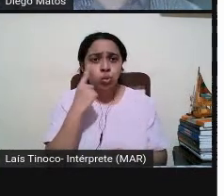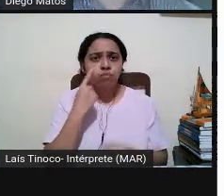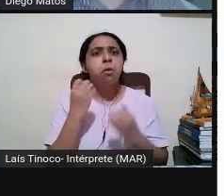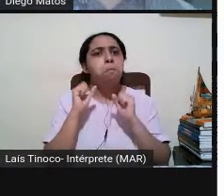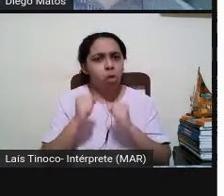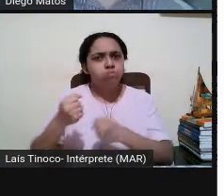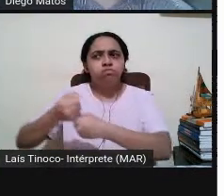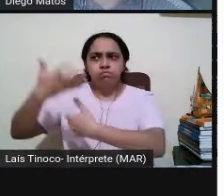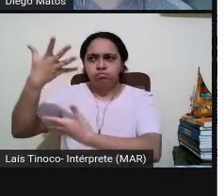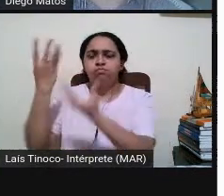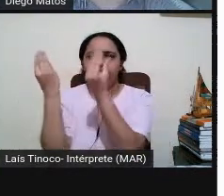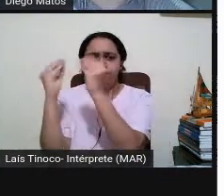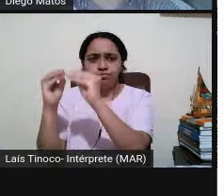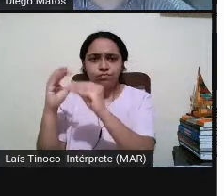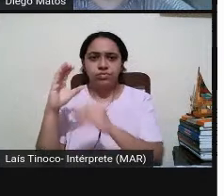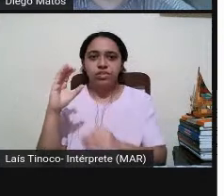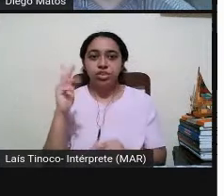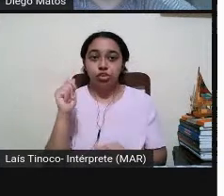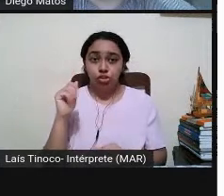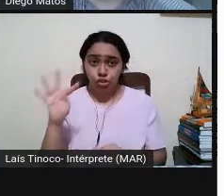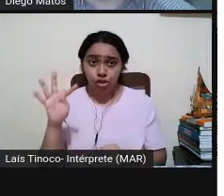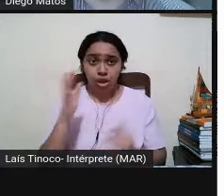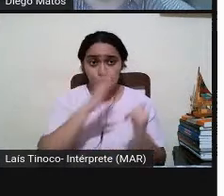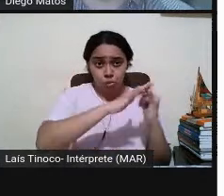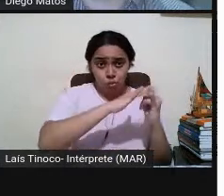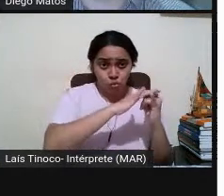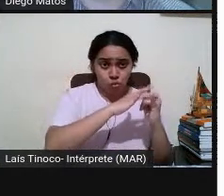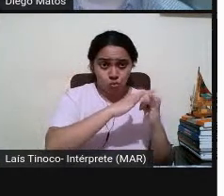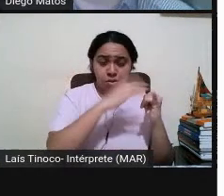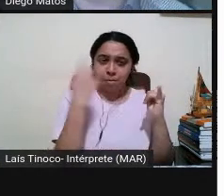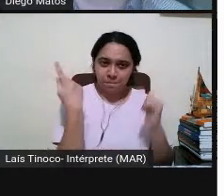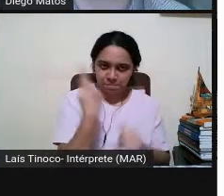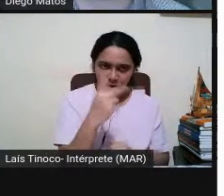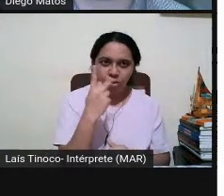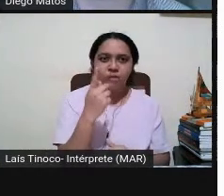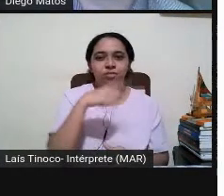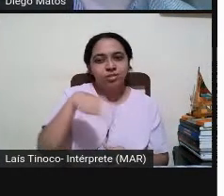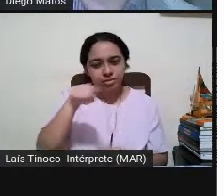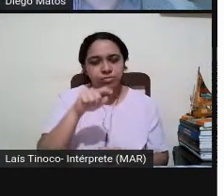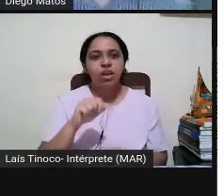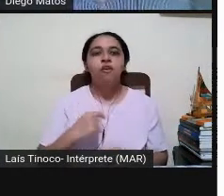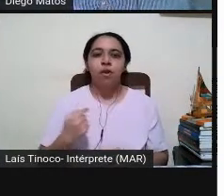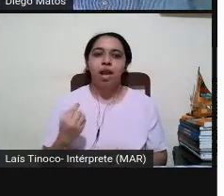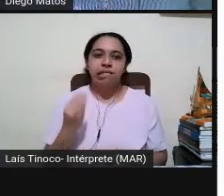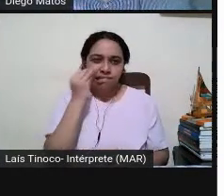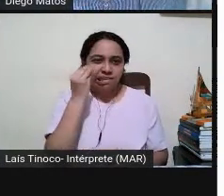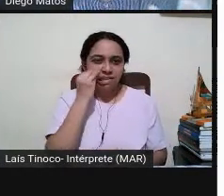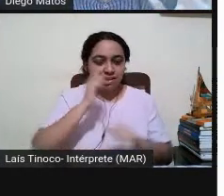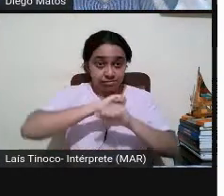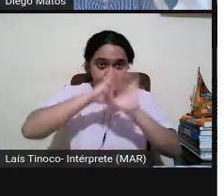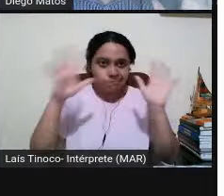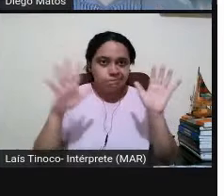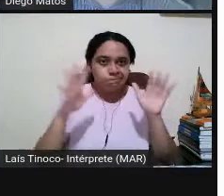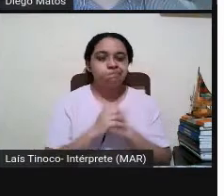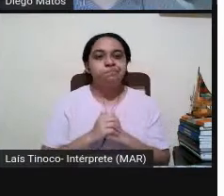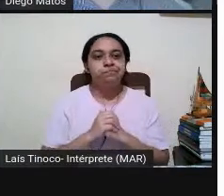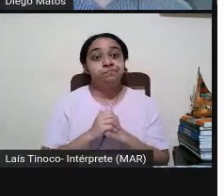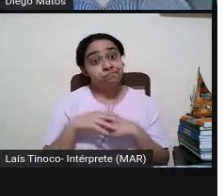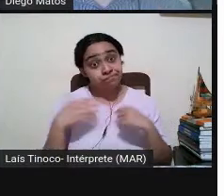no chat do extreme a gente coloca um cheque do YouTube que a gente vai tirar essas dúvidas de vocês galera